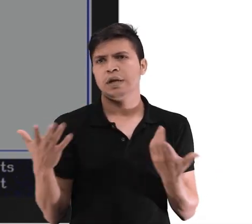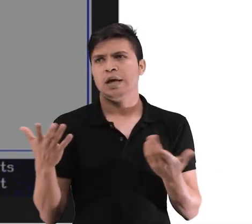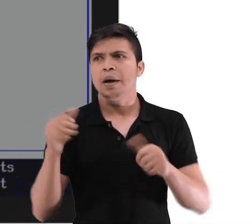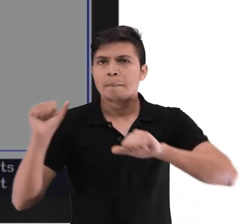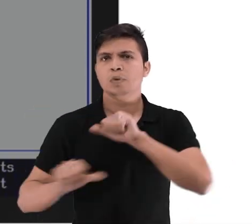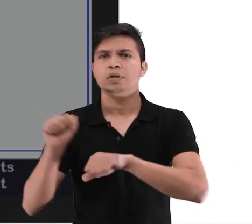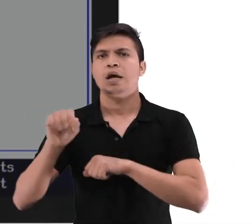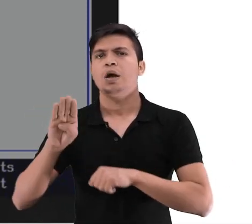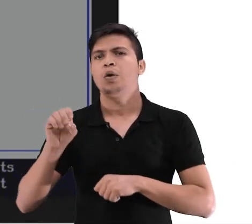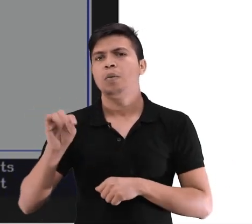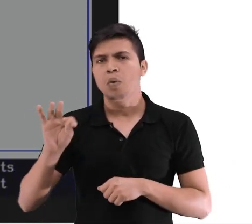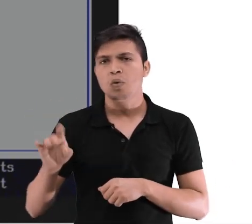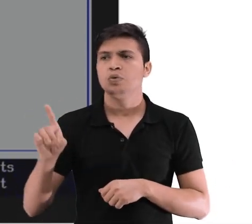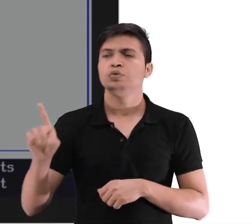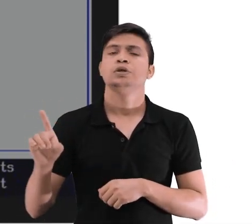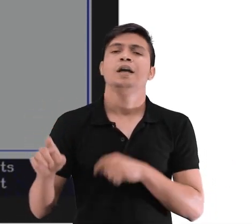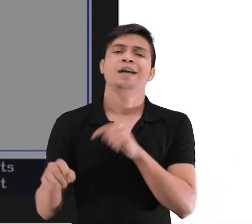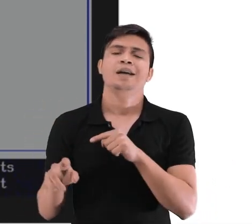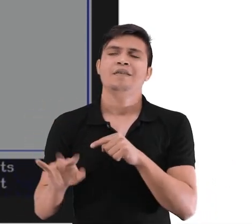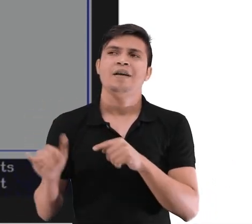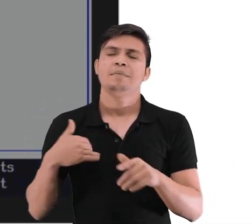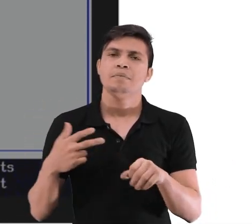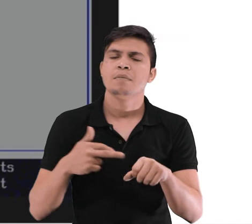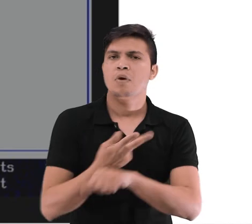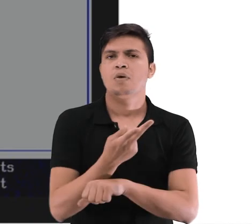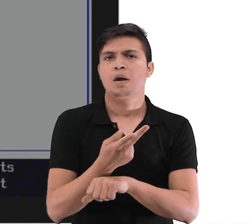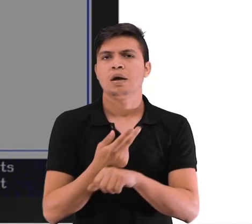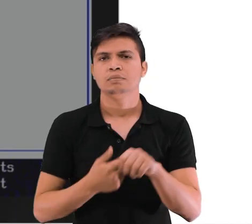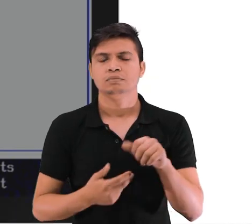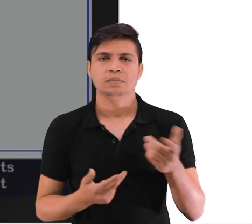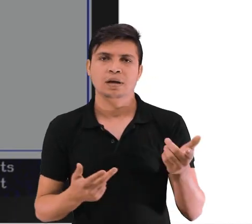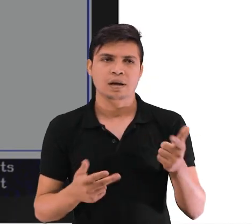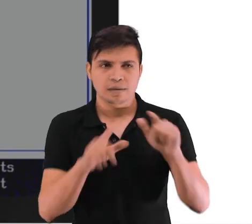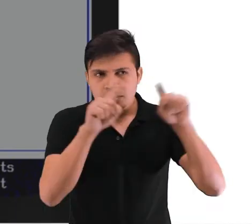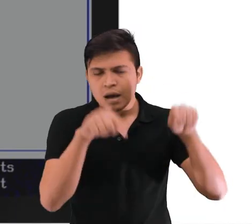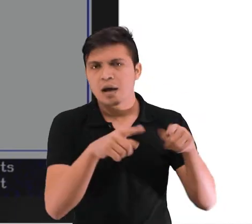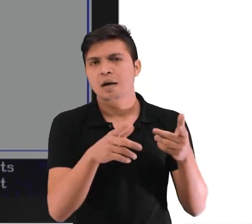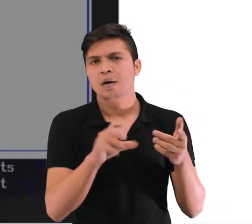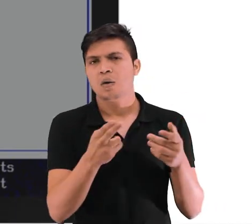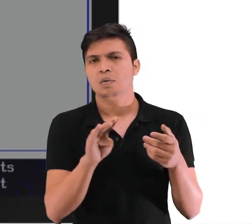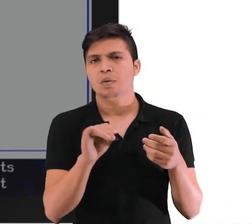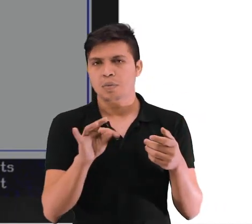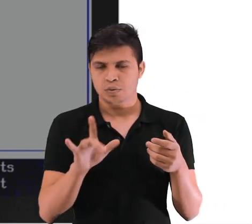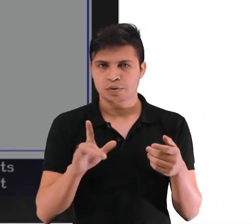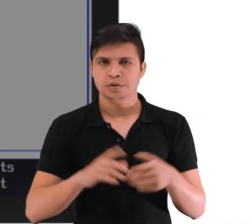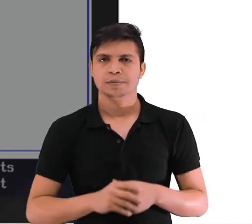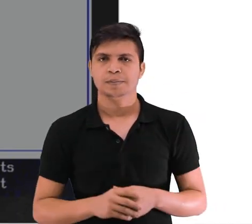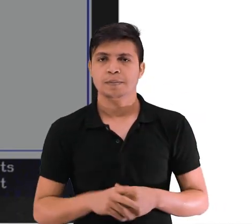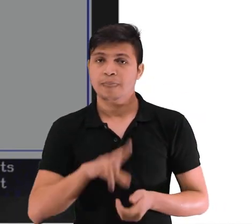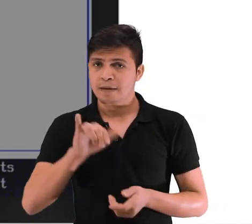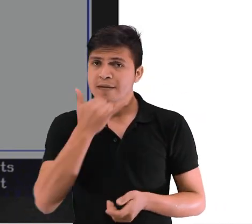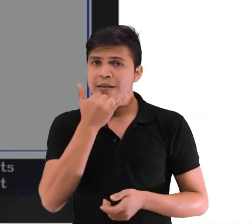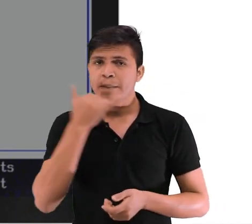boot, você vai procurar a aba Startup ou Boot. Sempre vai depender do